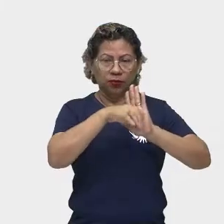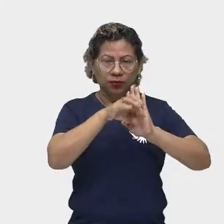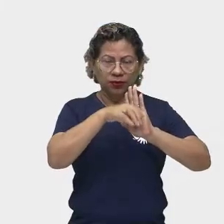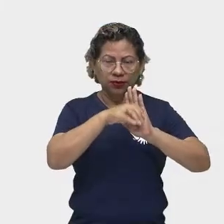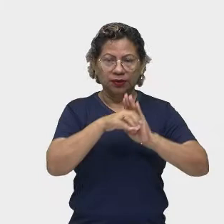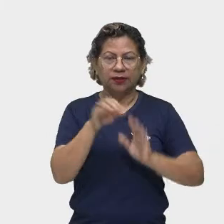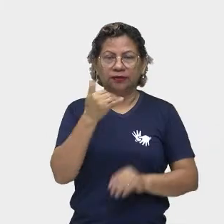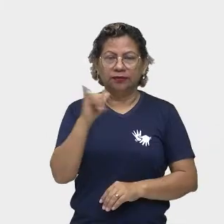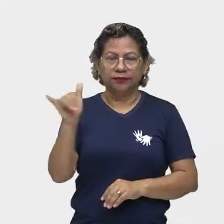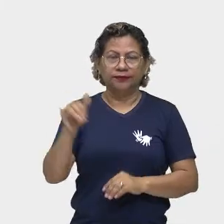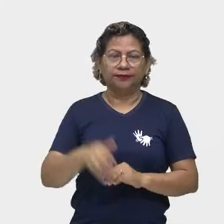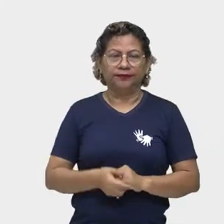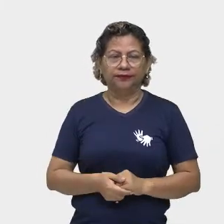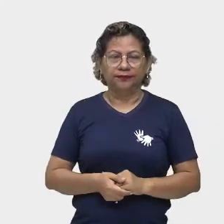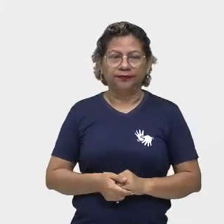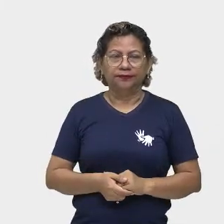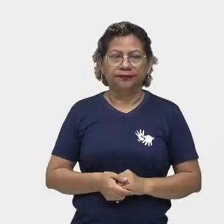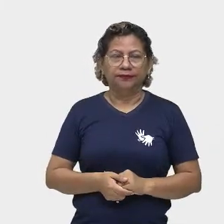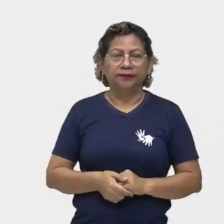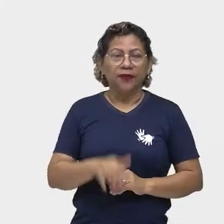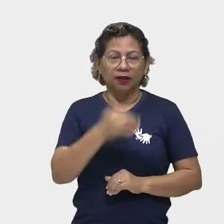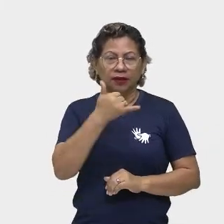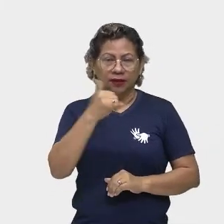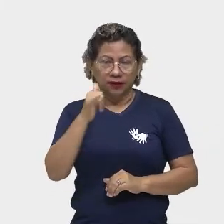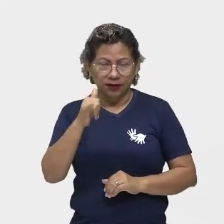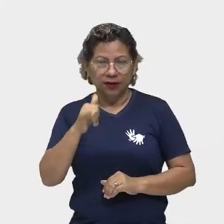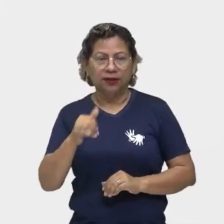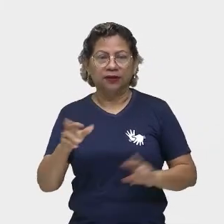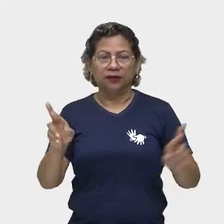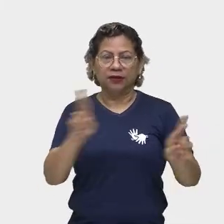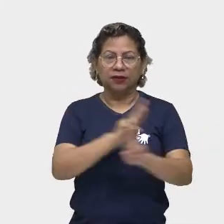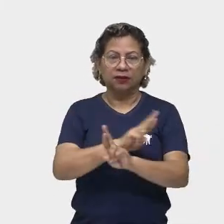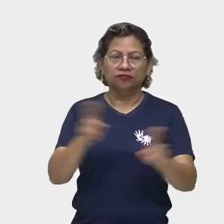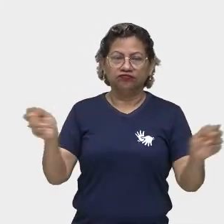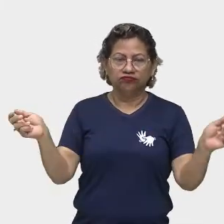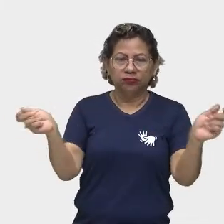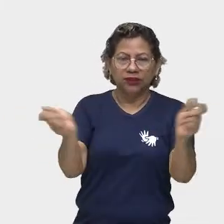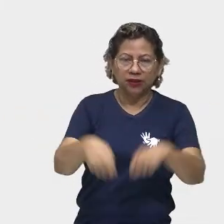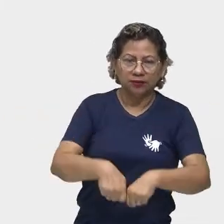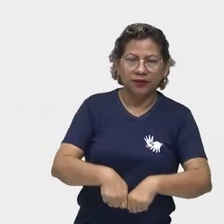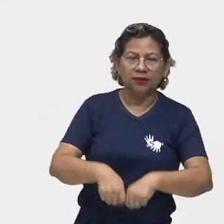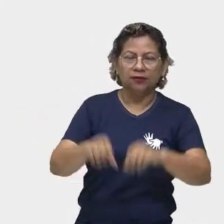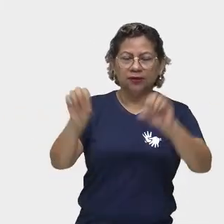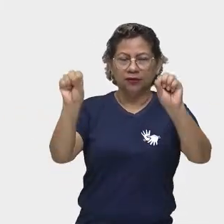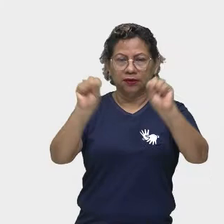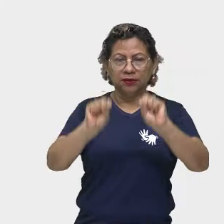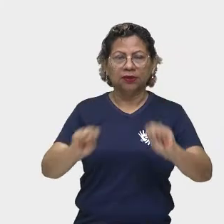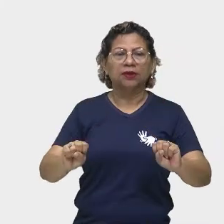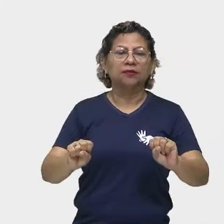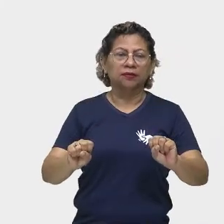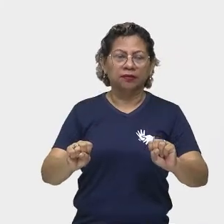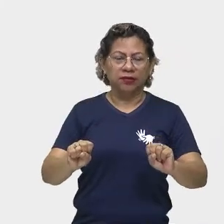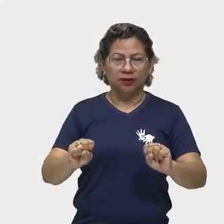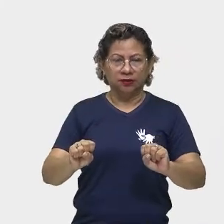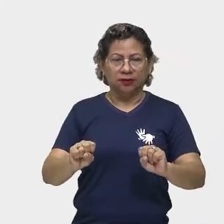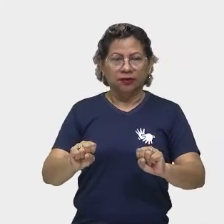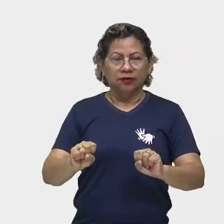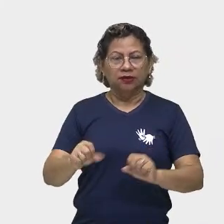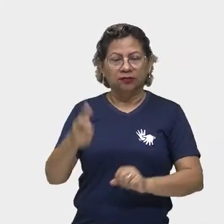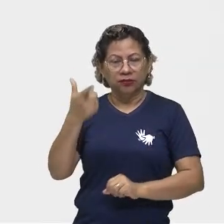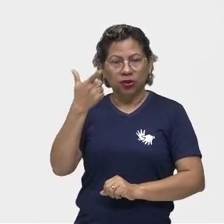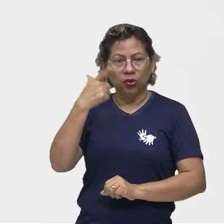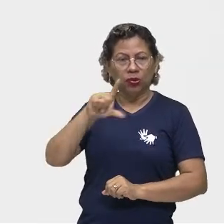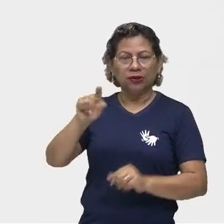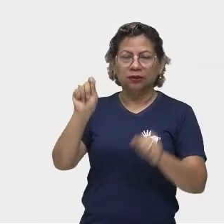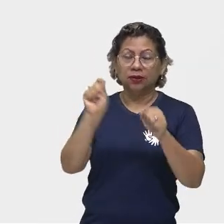energia. A energia ela está relacionada com a capacidade de um sistema ali